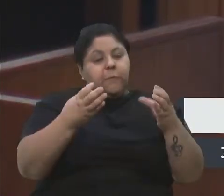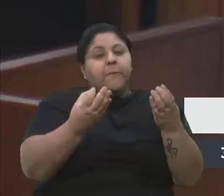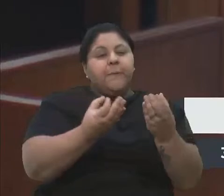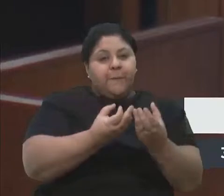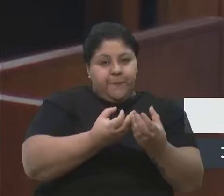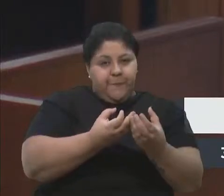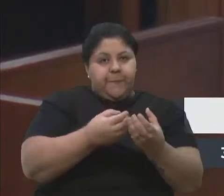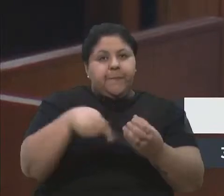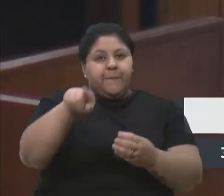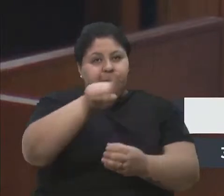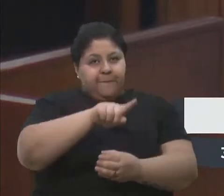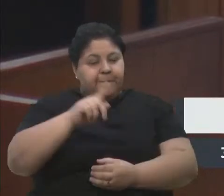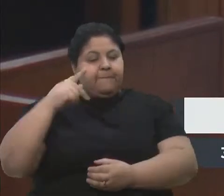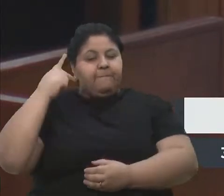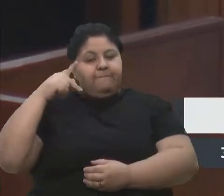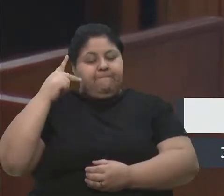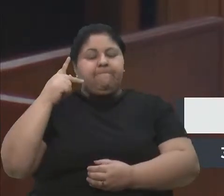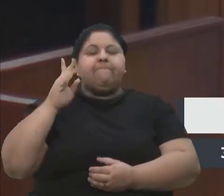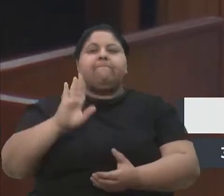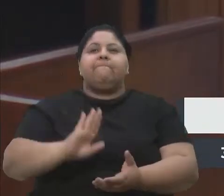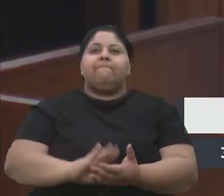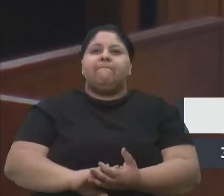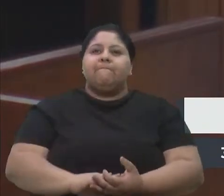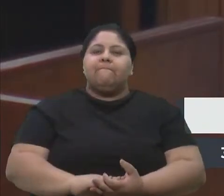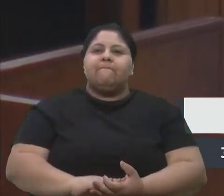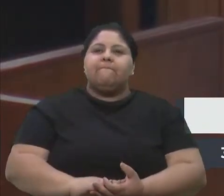colegas, senhores e senhoras vereadores.